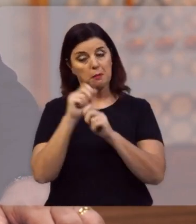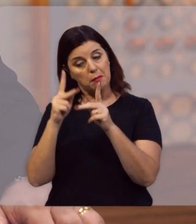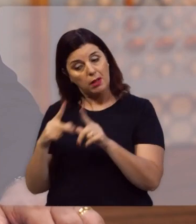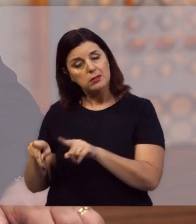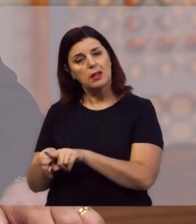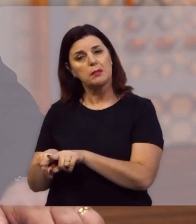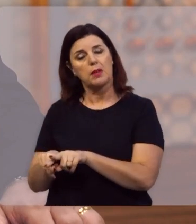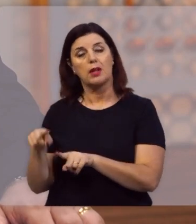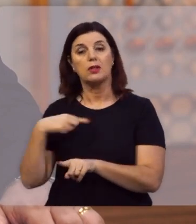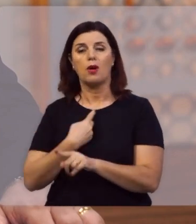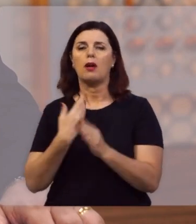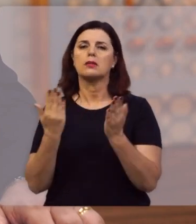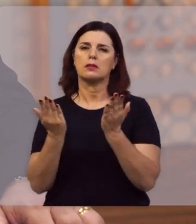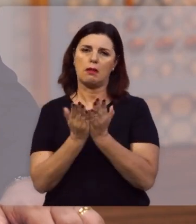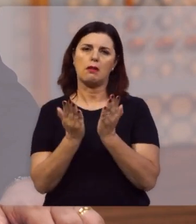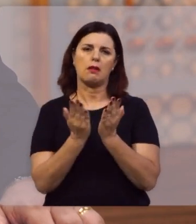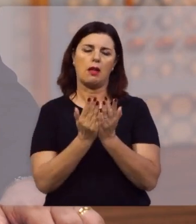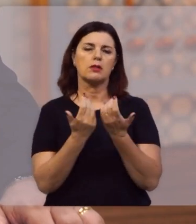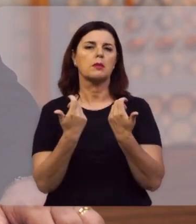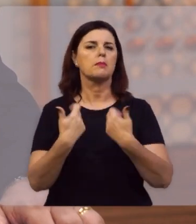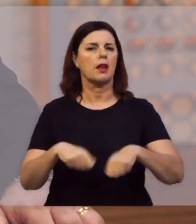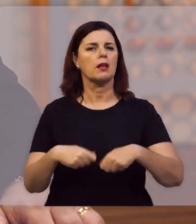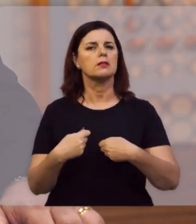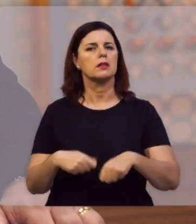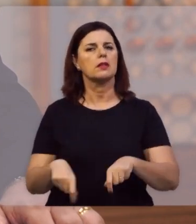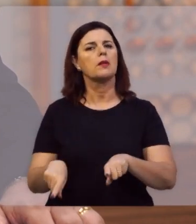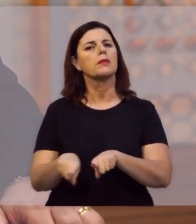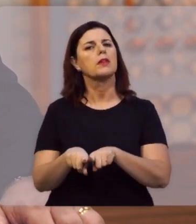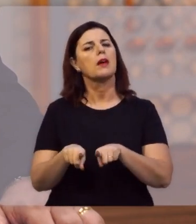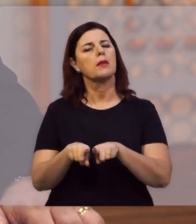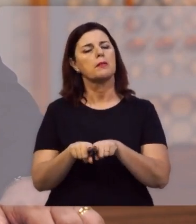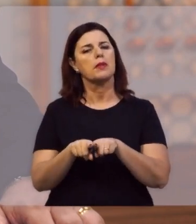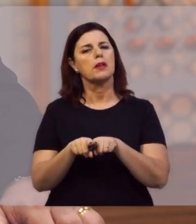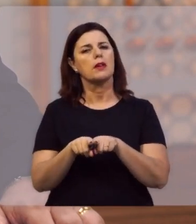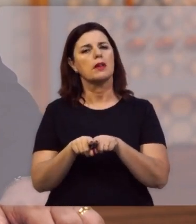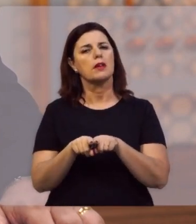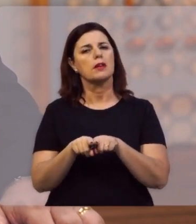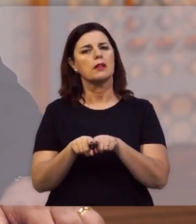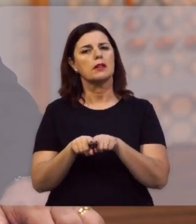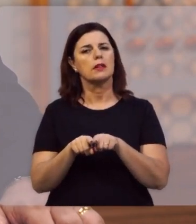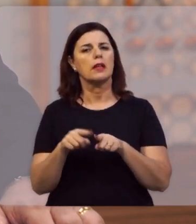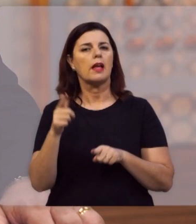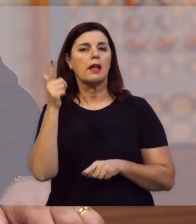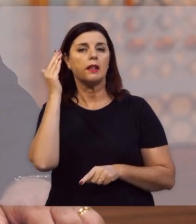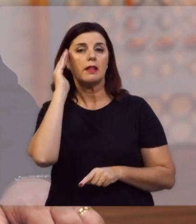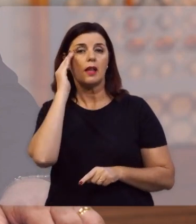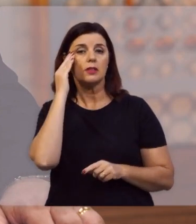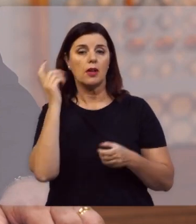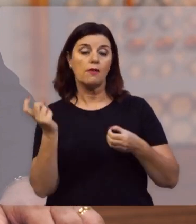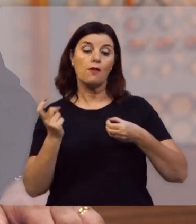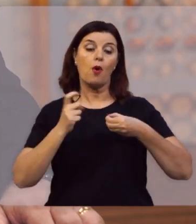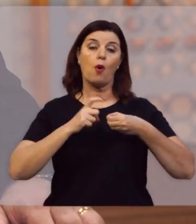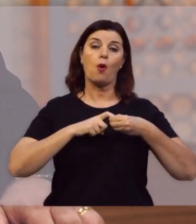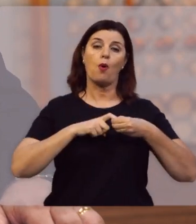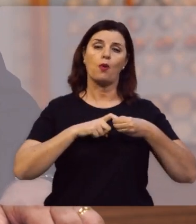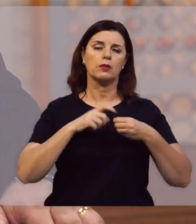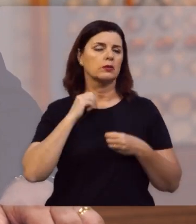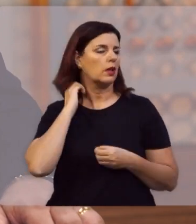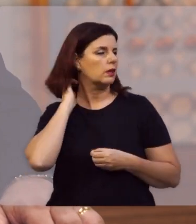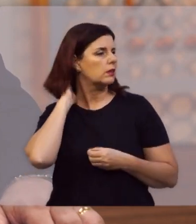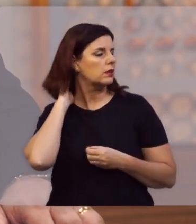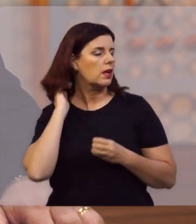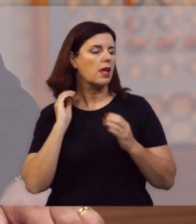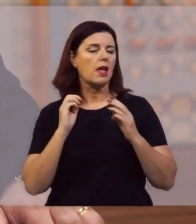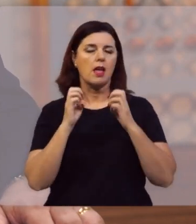e nós como cristãos devemos ser também um instrumento de reconciliação e nós temos o